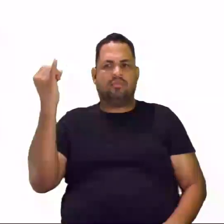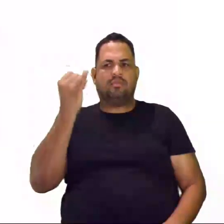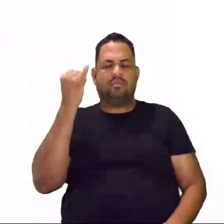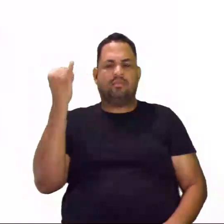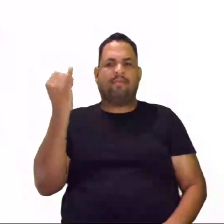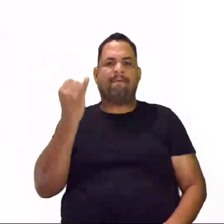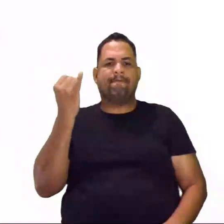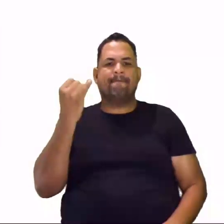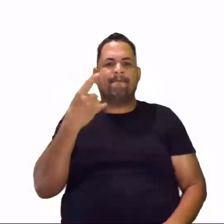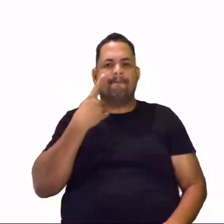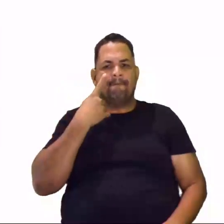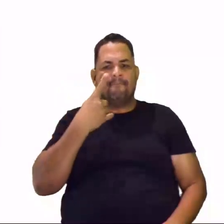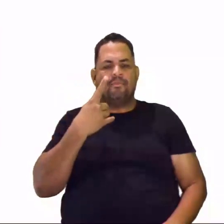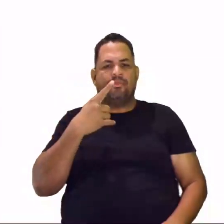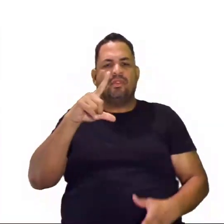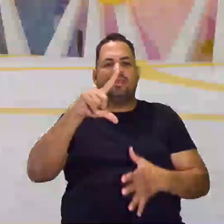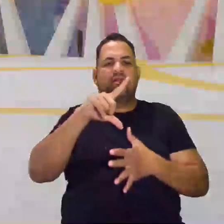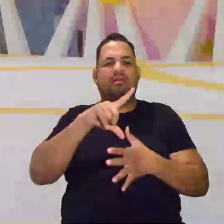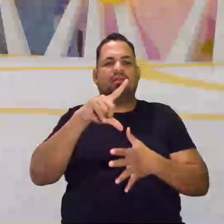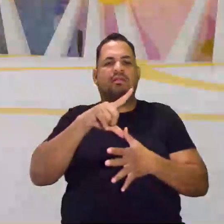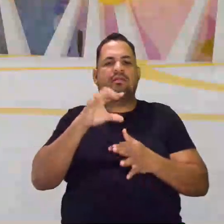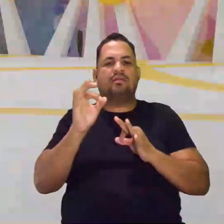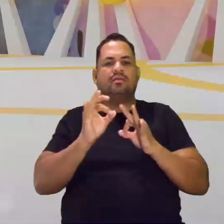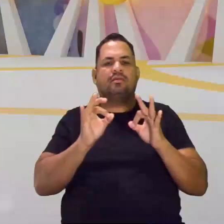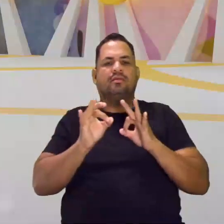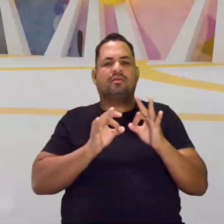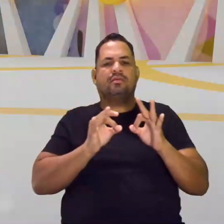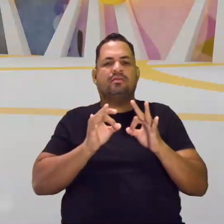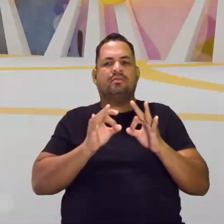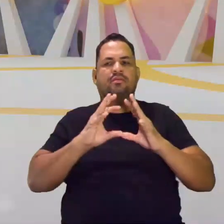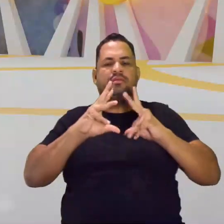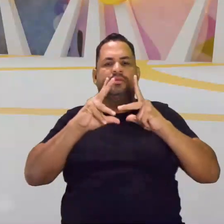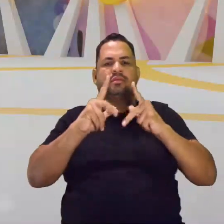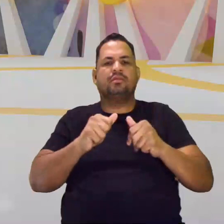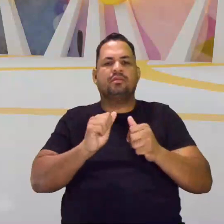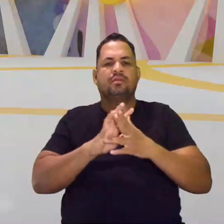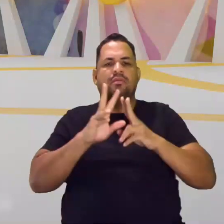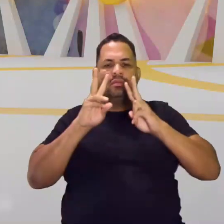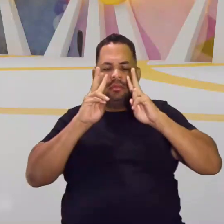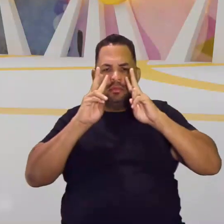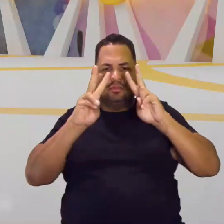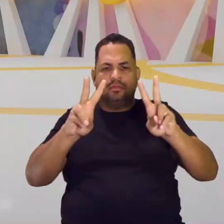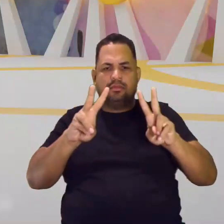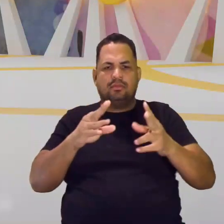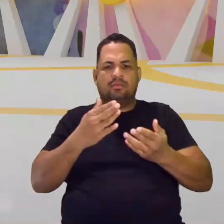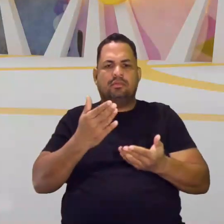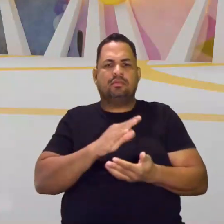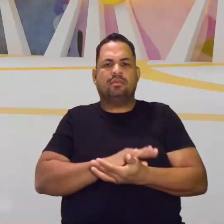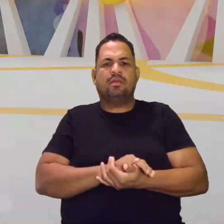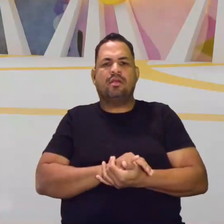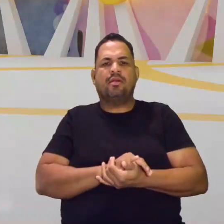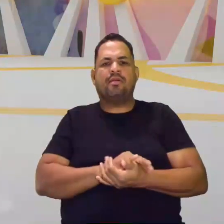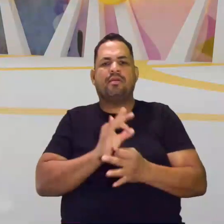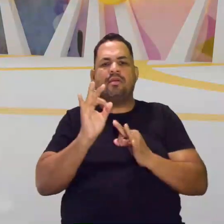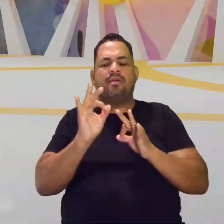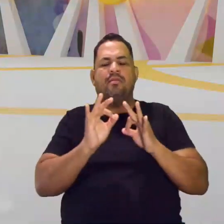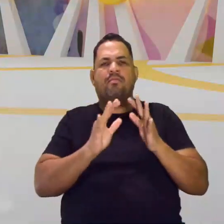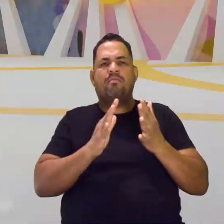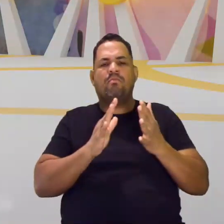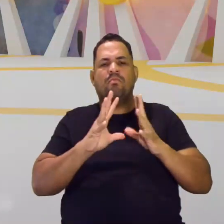importante, né? A América Latina ela foi fruto de toda essa visão, de toda essa